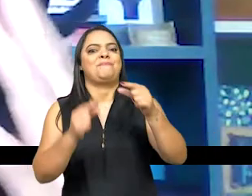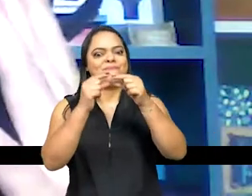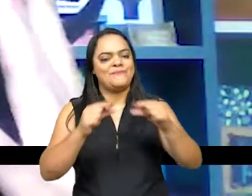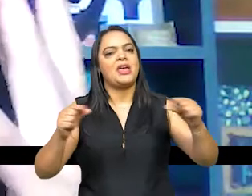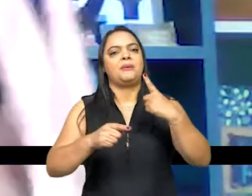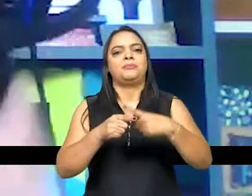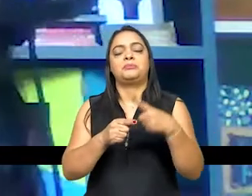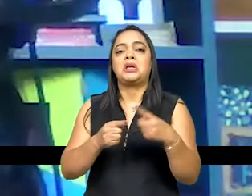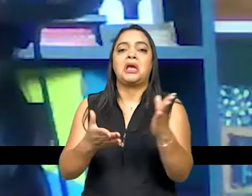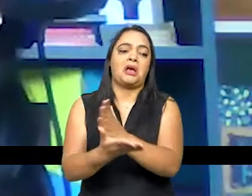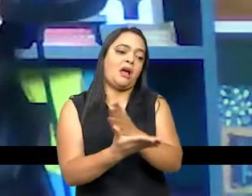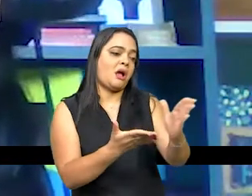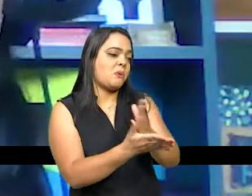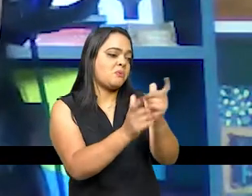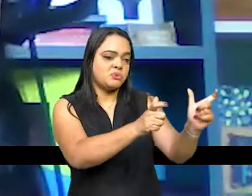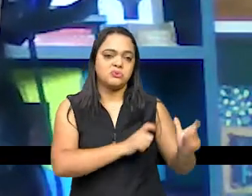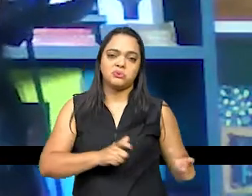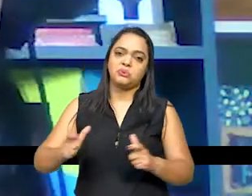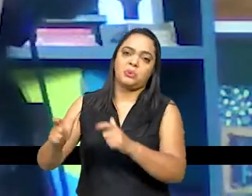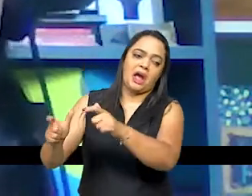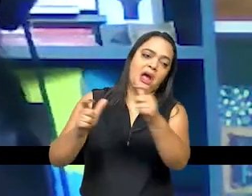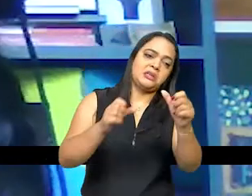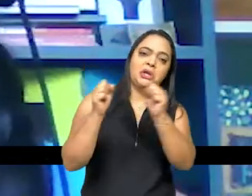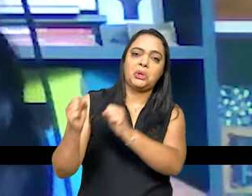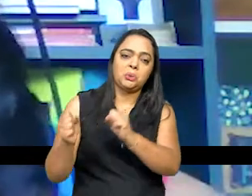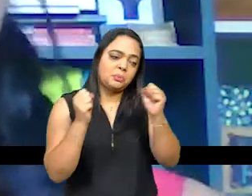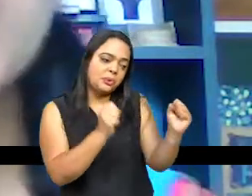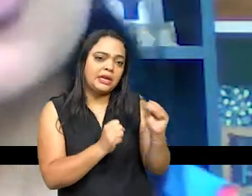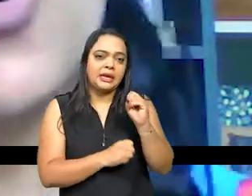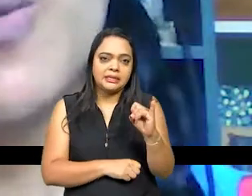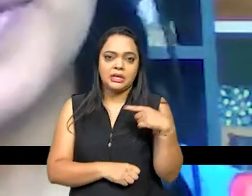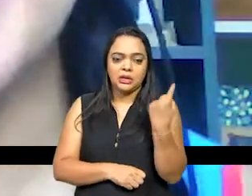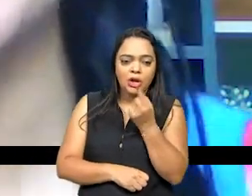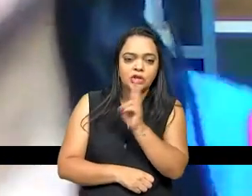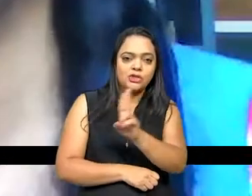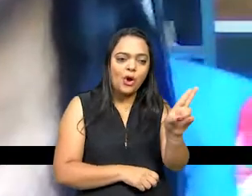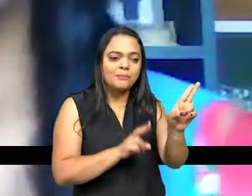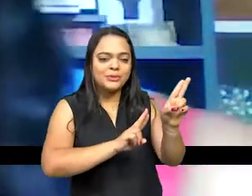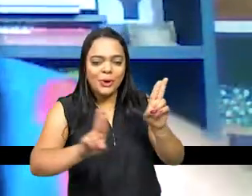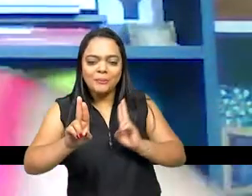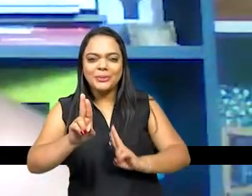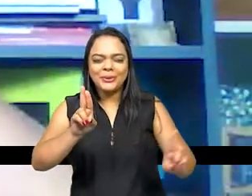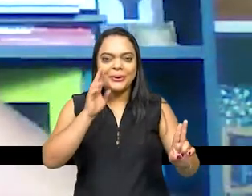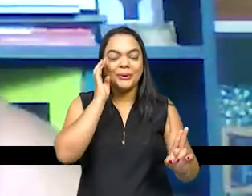dependendo dos espaços e das relações de poder, se a gente atribui certos nomes